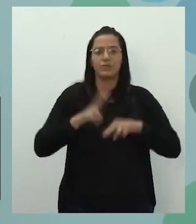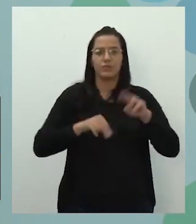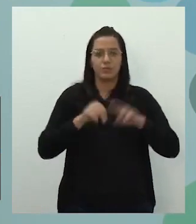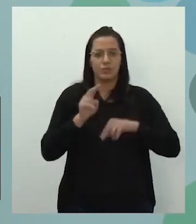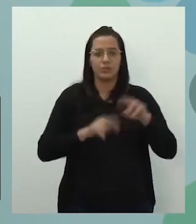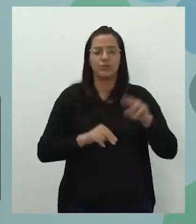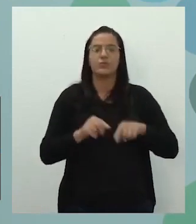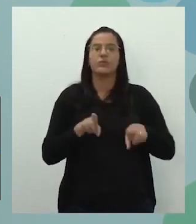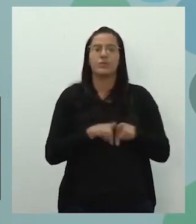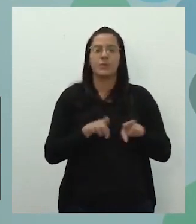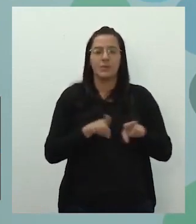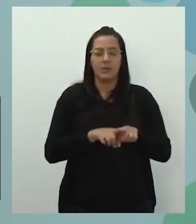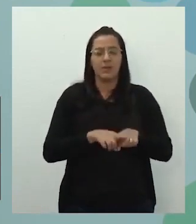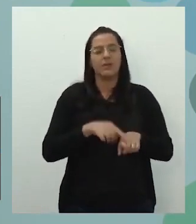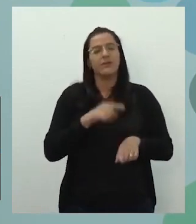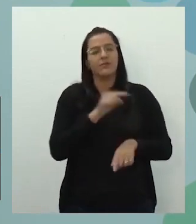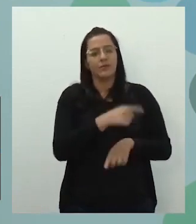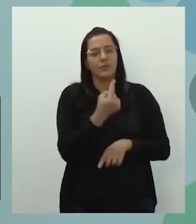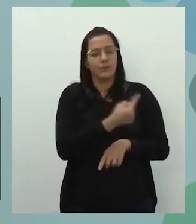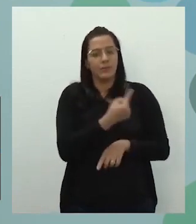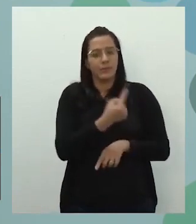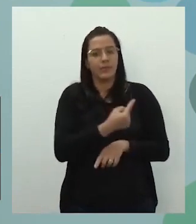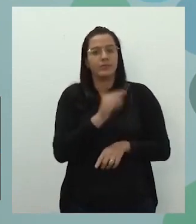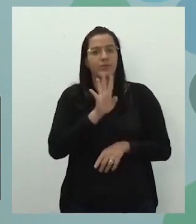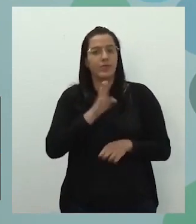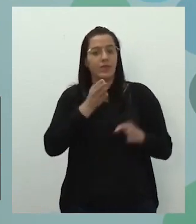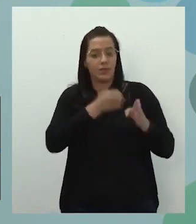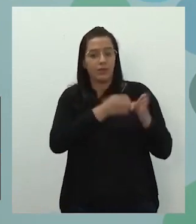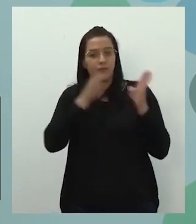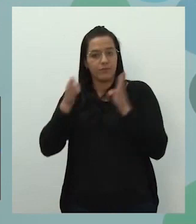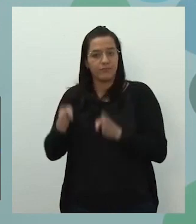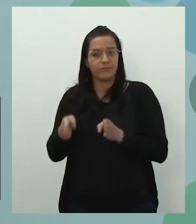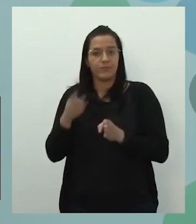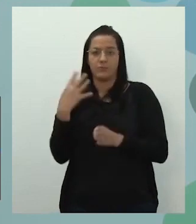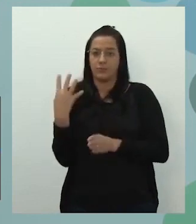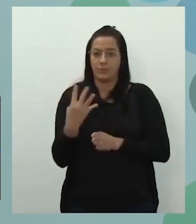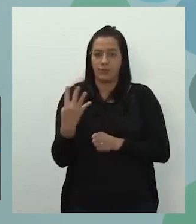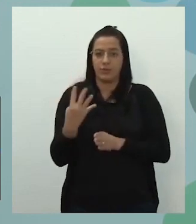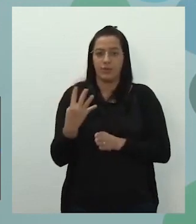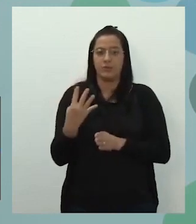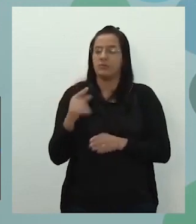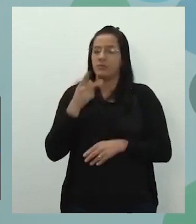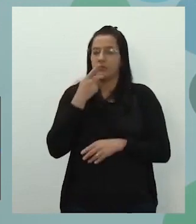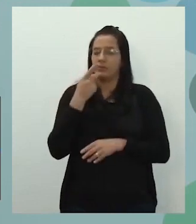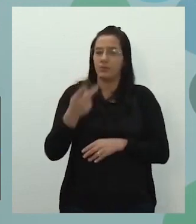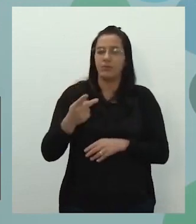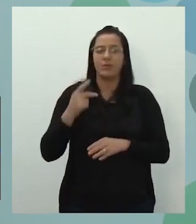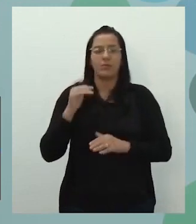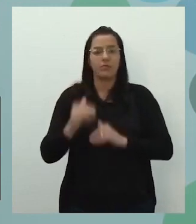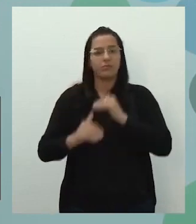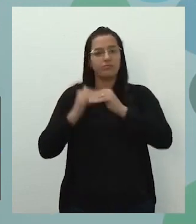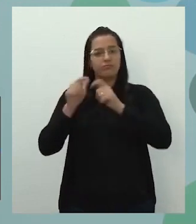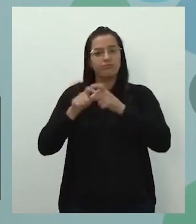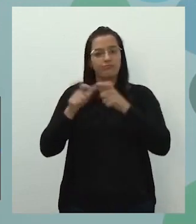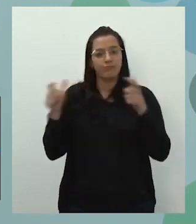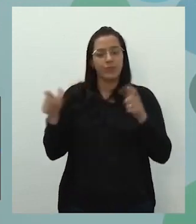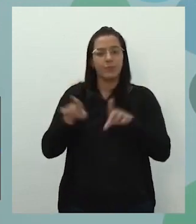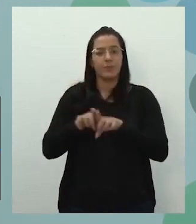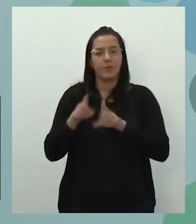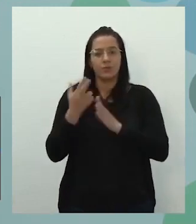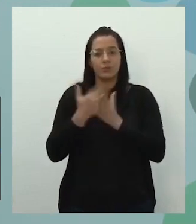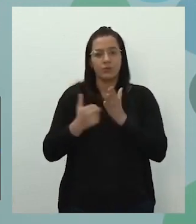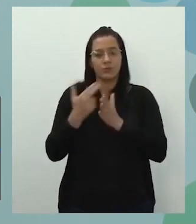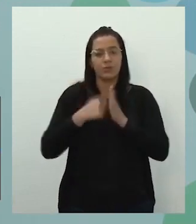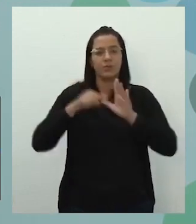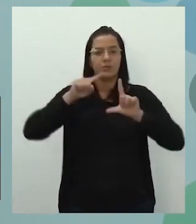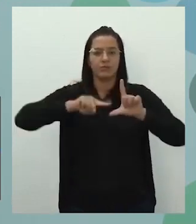Grau, parte 4. Ali a gente já fez análise do crescimento e do decrescimento das funções através dos gráficos e